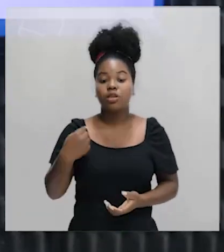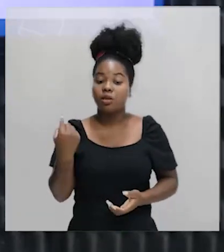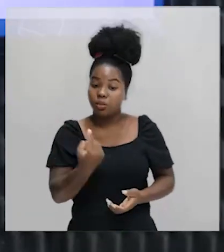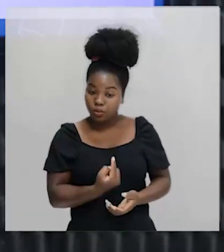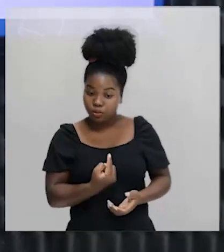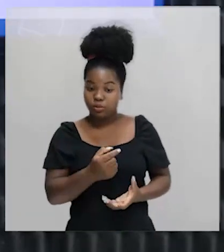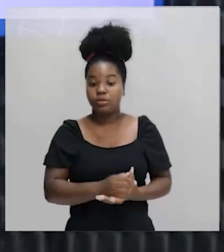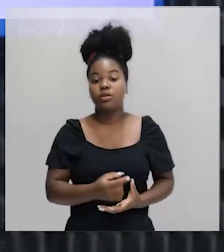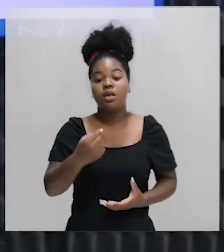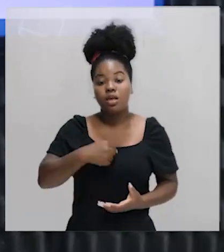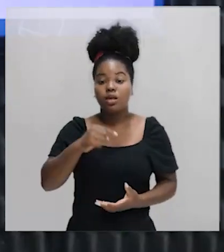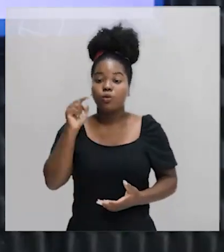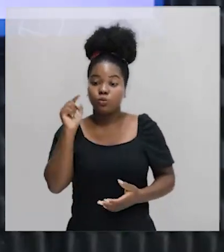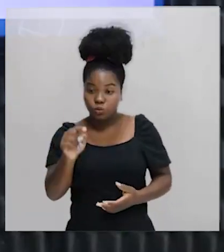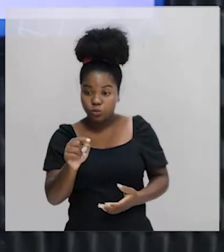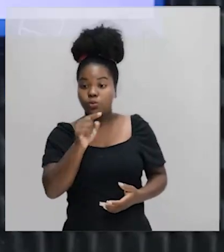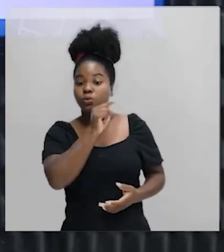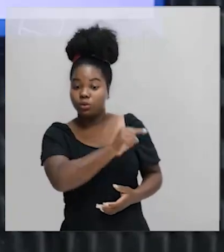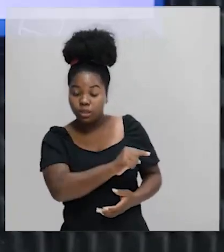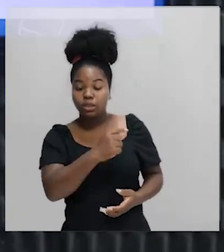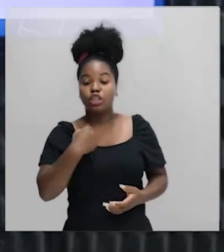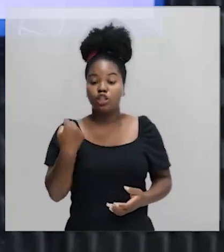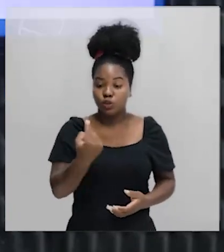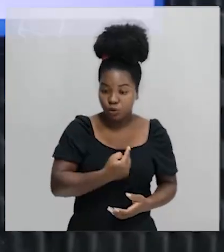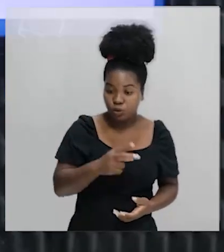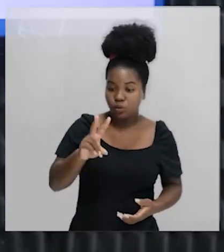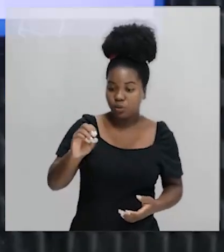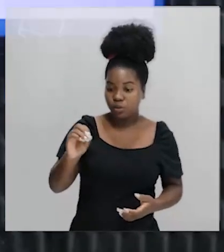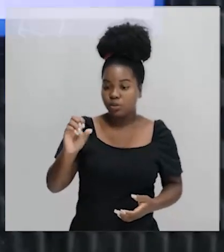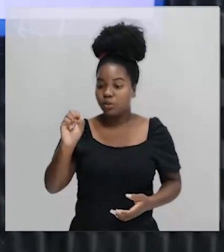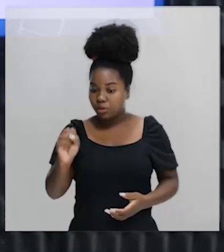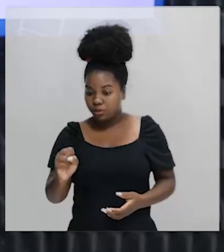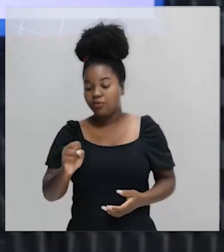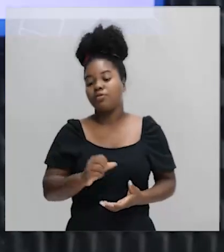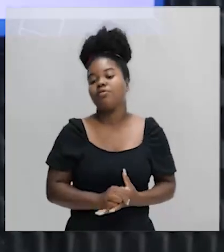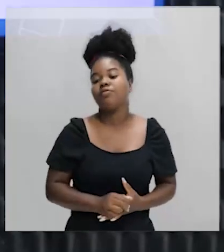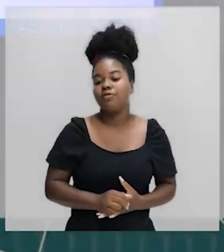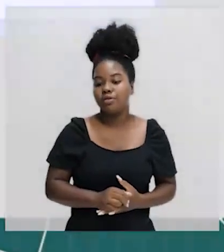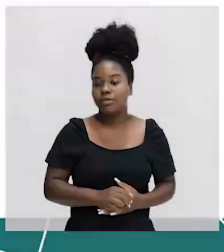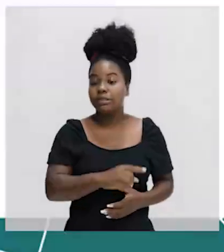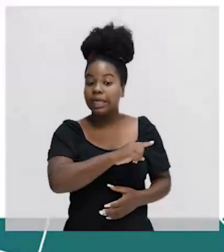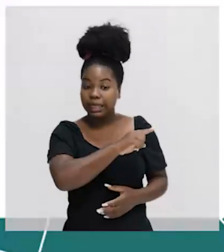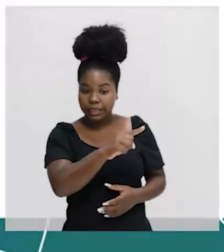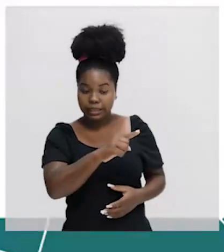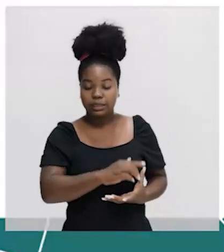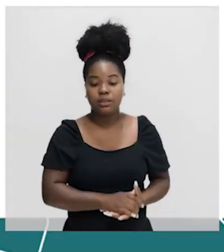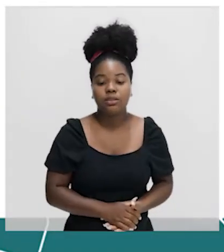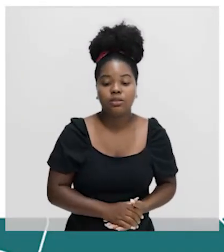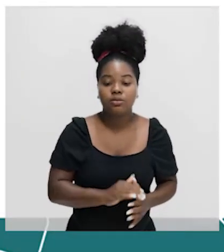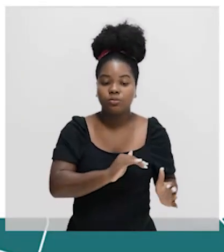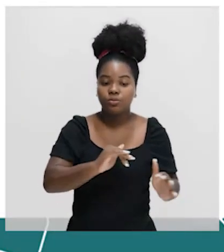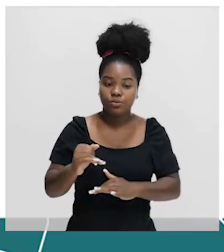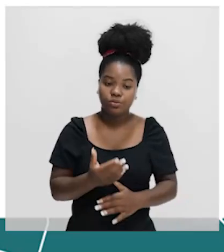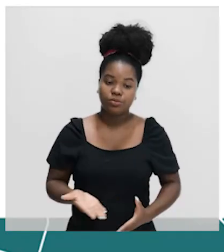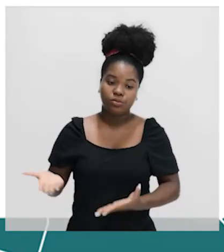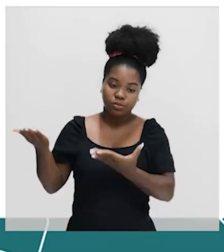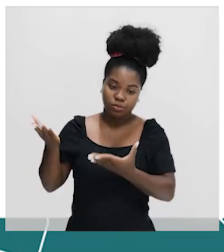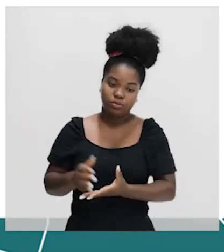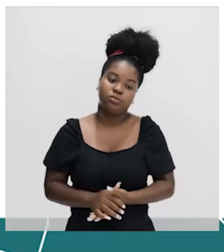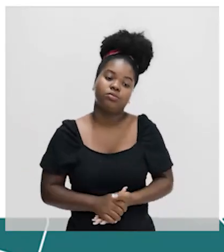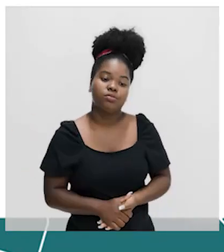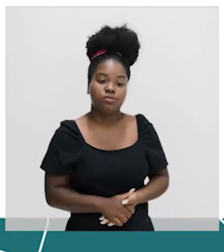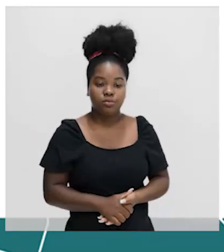né? Eu, tu, ele, nós, vós, eles. As flexões.